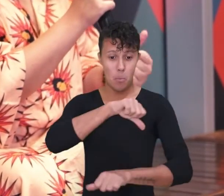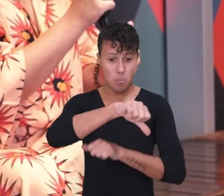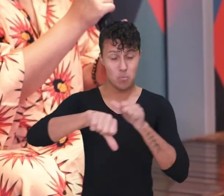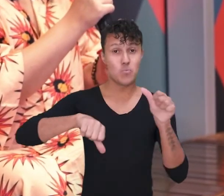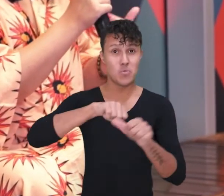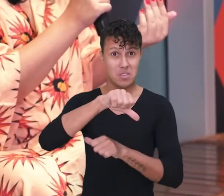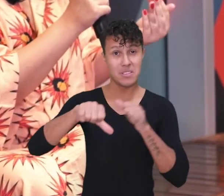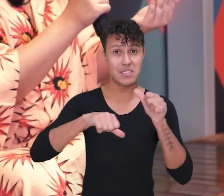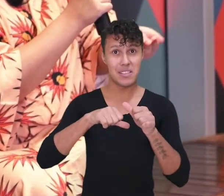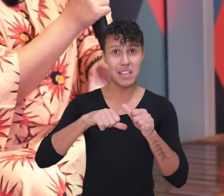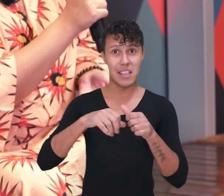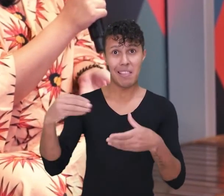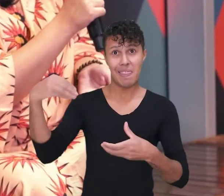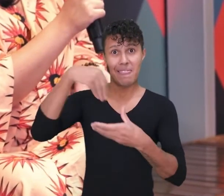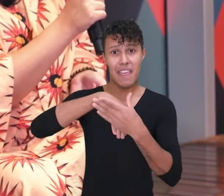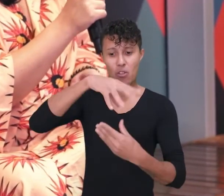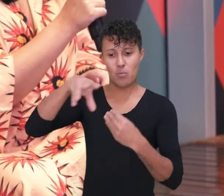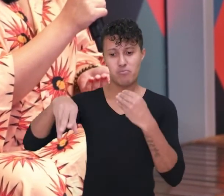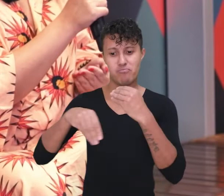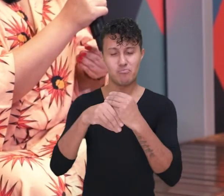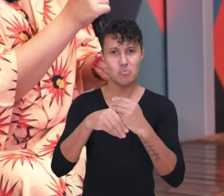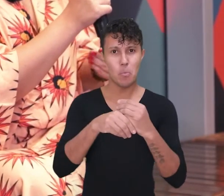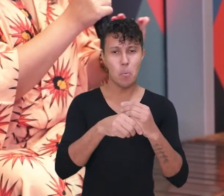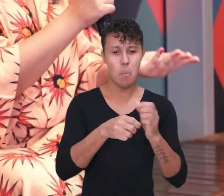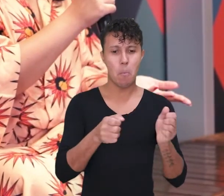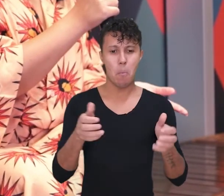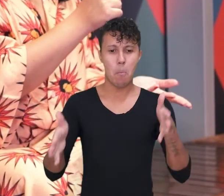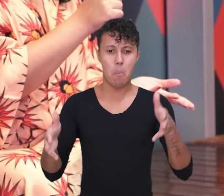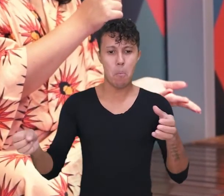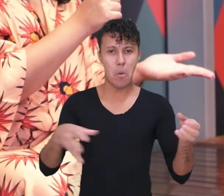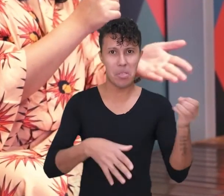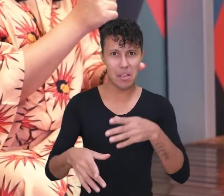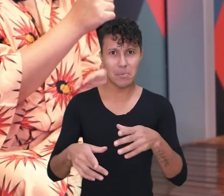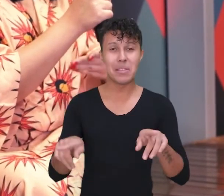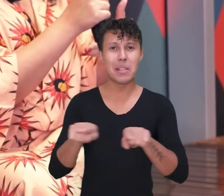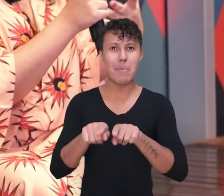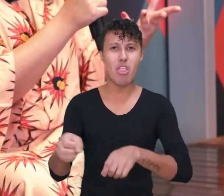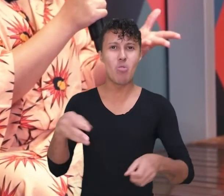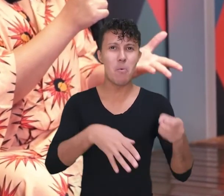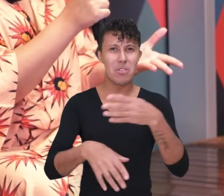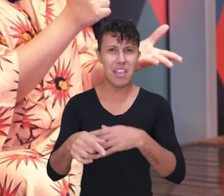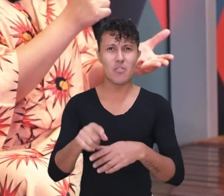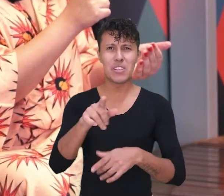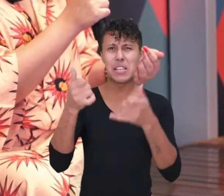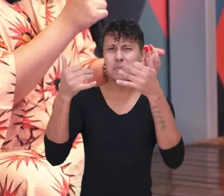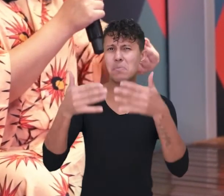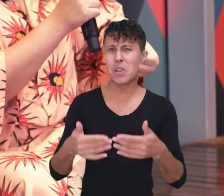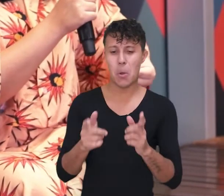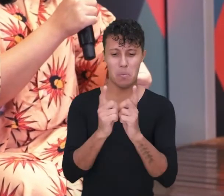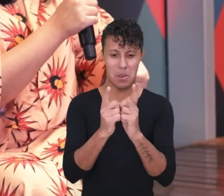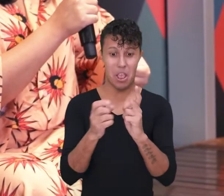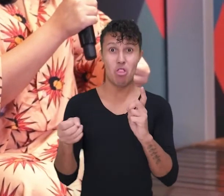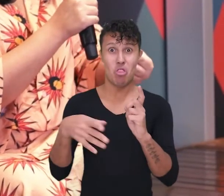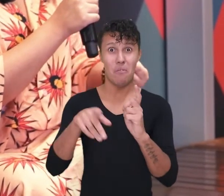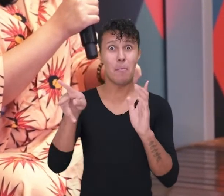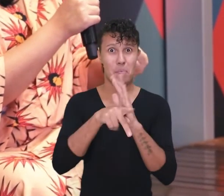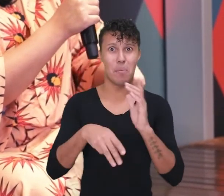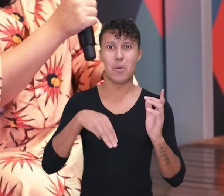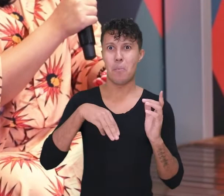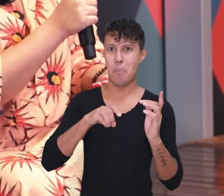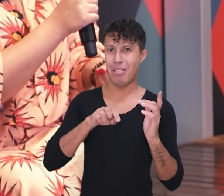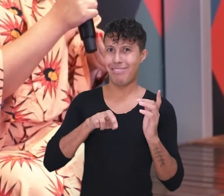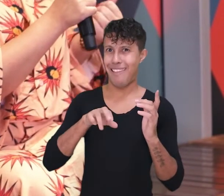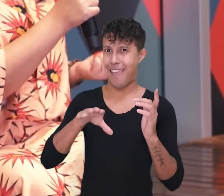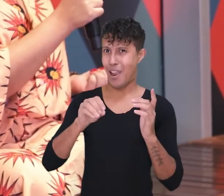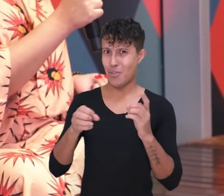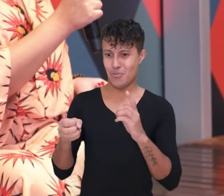mudanças fazem parte do modernismo e também do que é moderno. Porque, como você comentou do celular, se um celular é novo, ele é